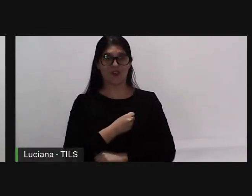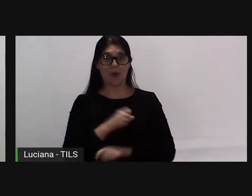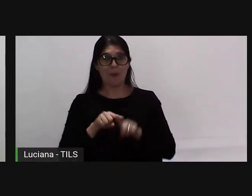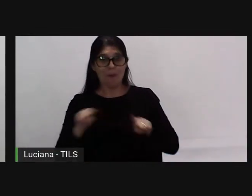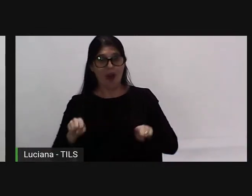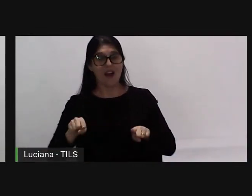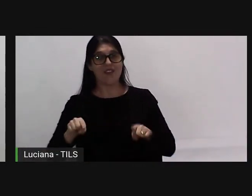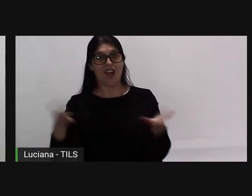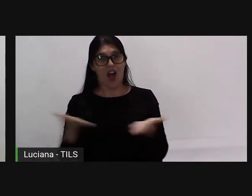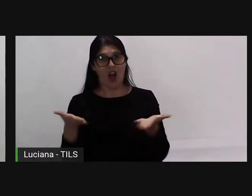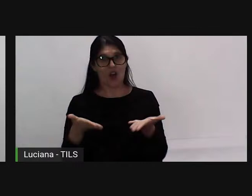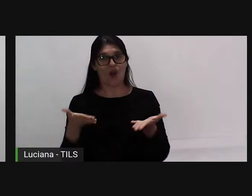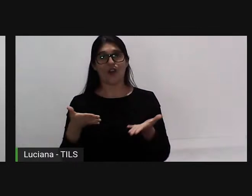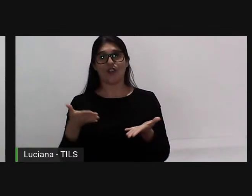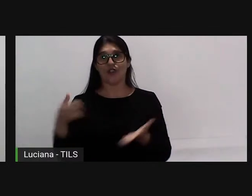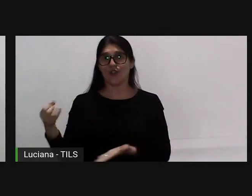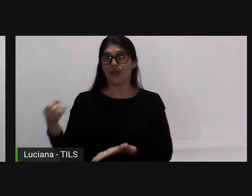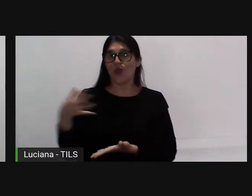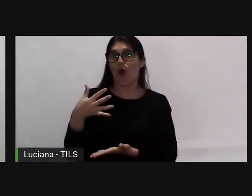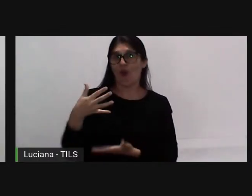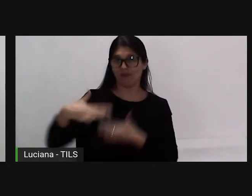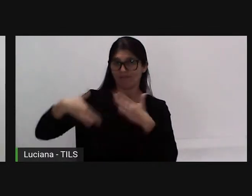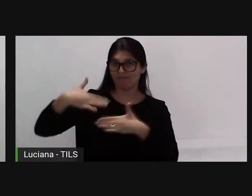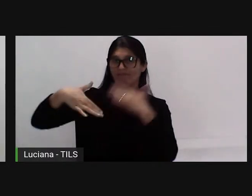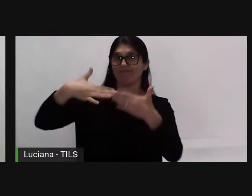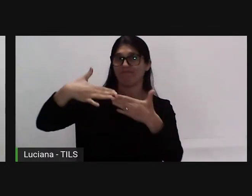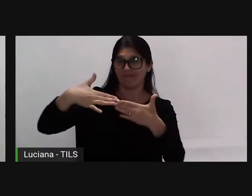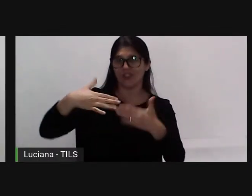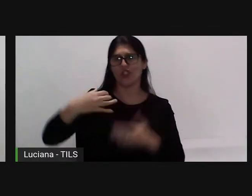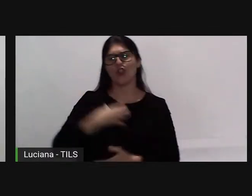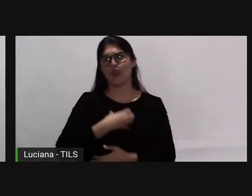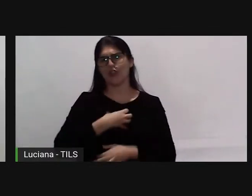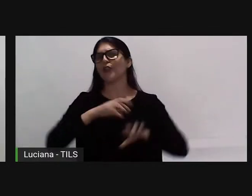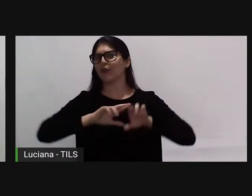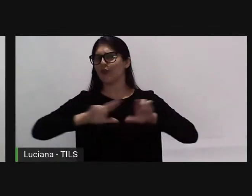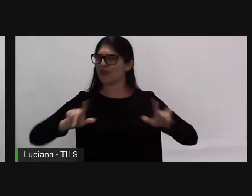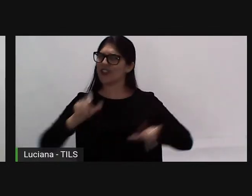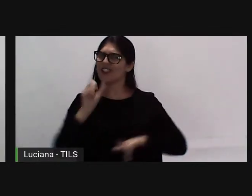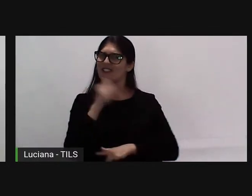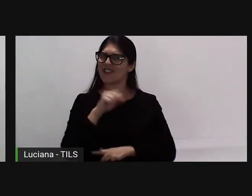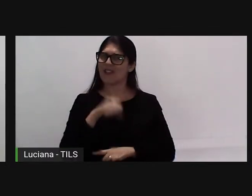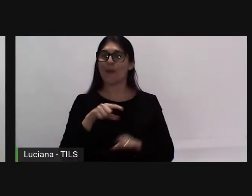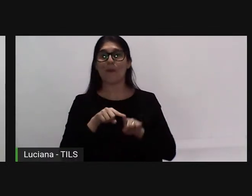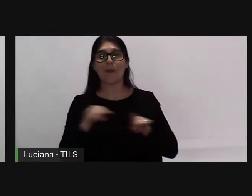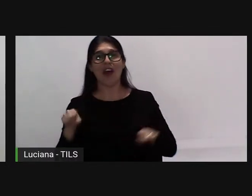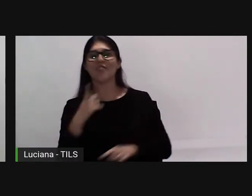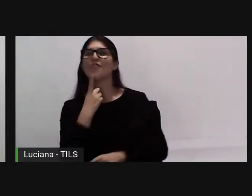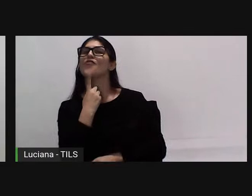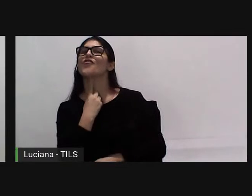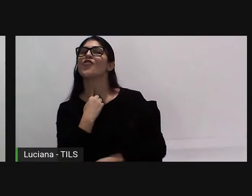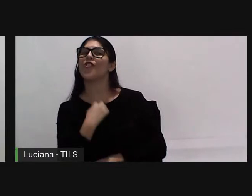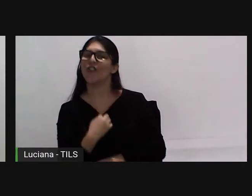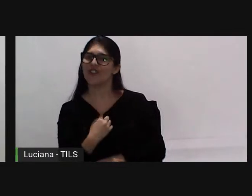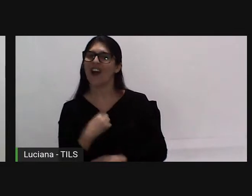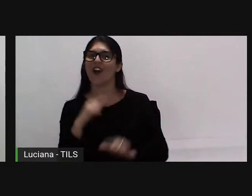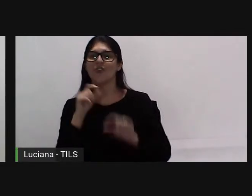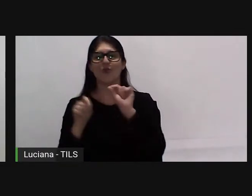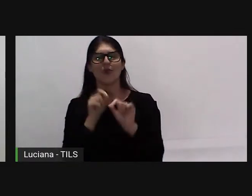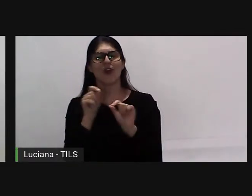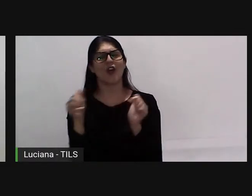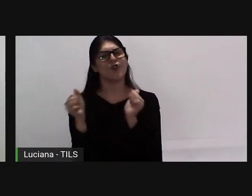nova jornada, mesmo que em formato diferente do que gostaríamos. Nosso desejo era estarmos todos